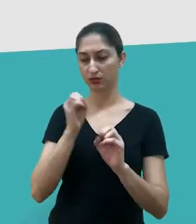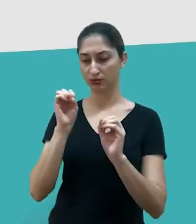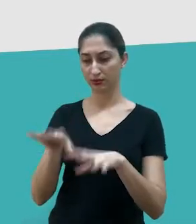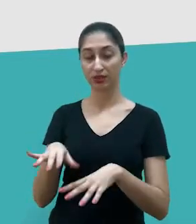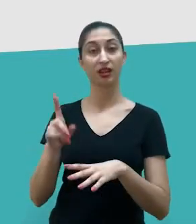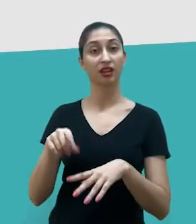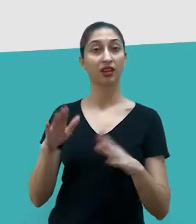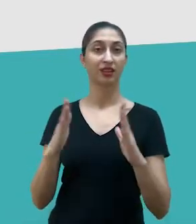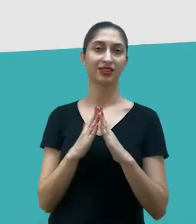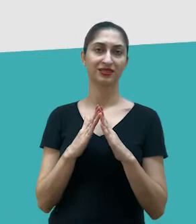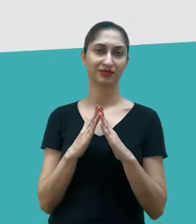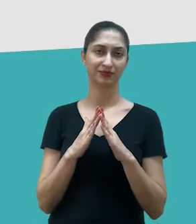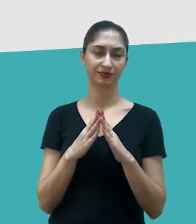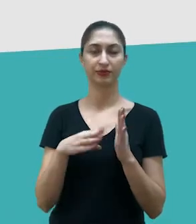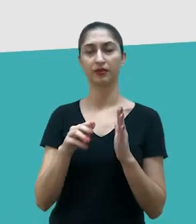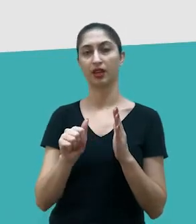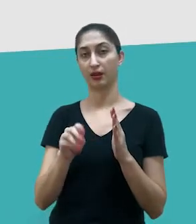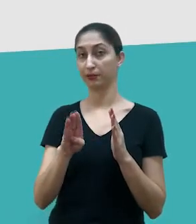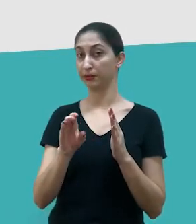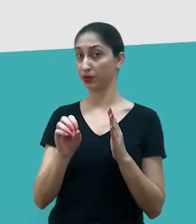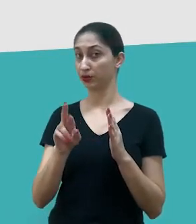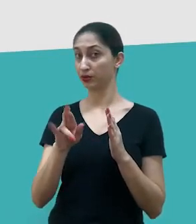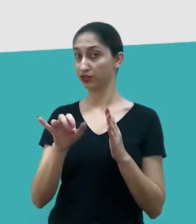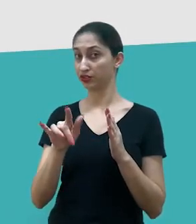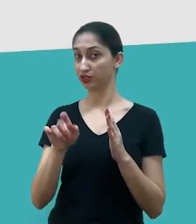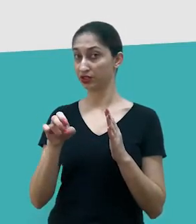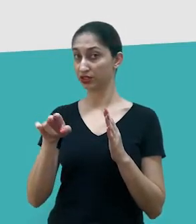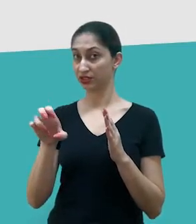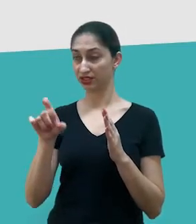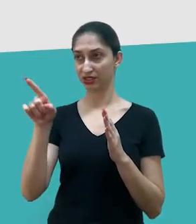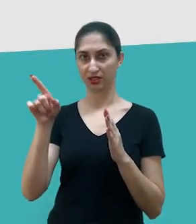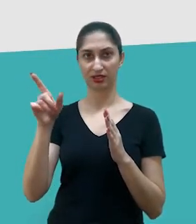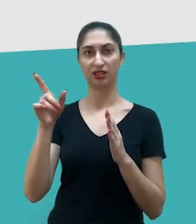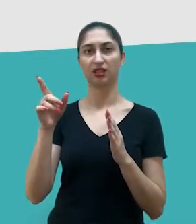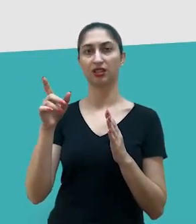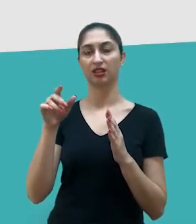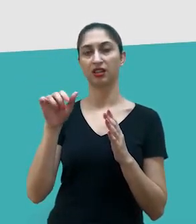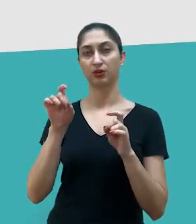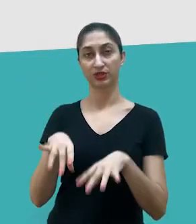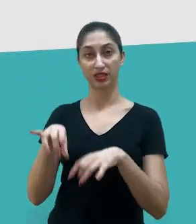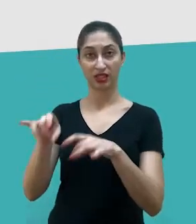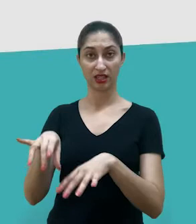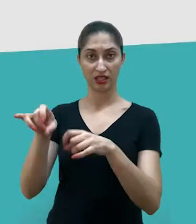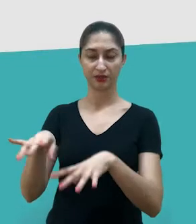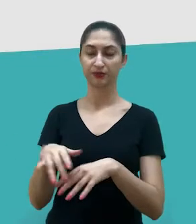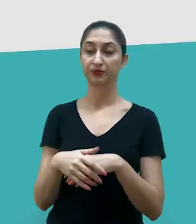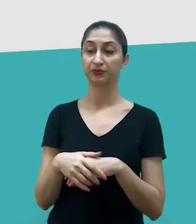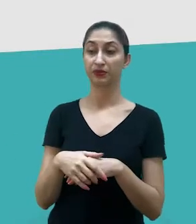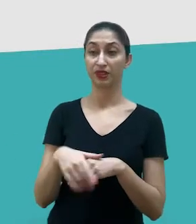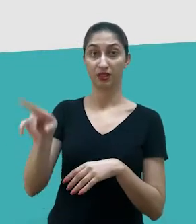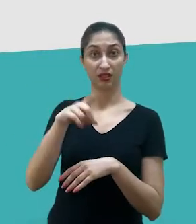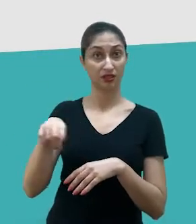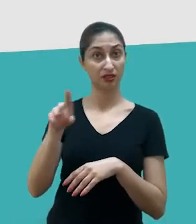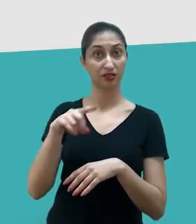nossa casa. Os aborígenes australianos, eles chocaram, né, os colonizadores, porque eles